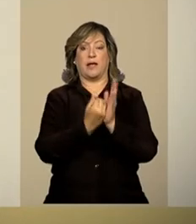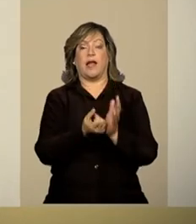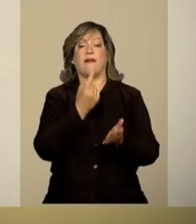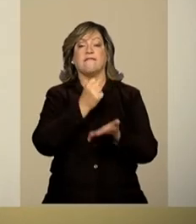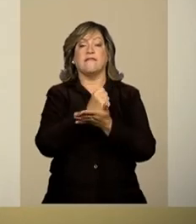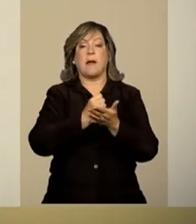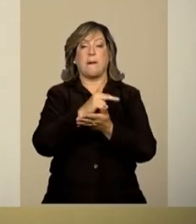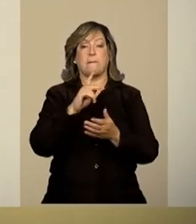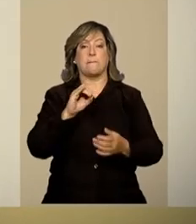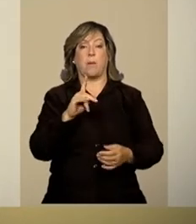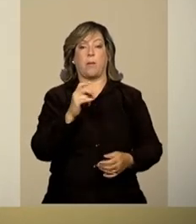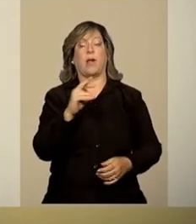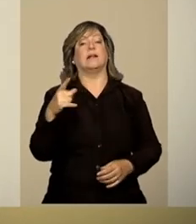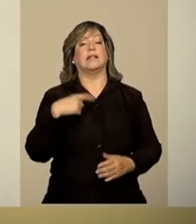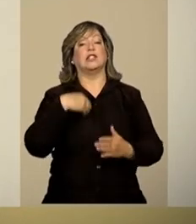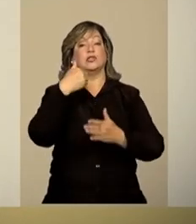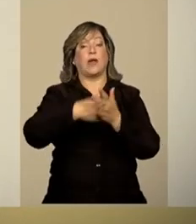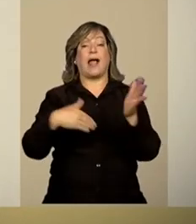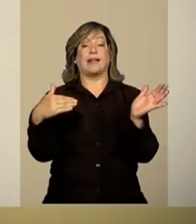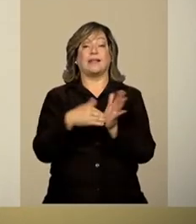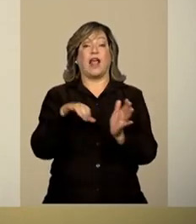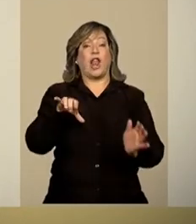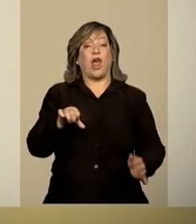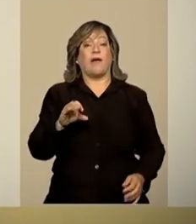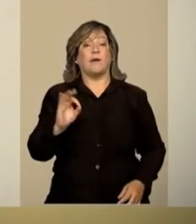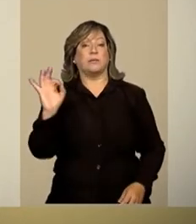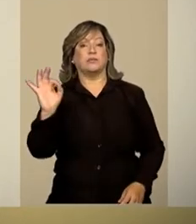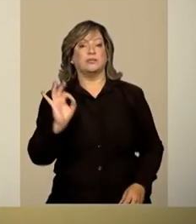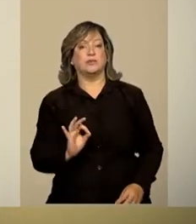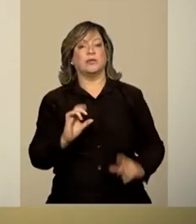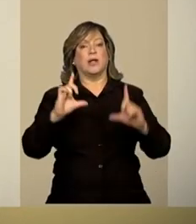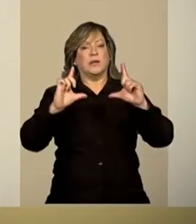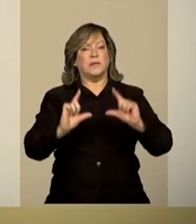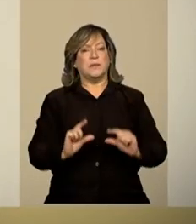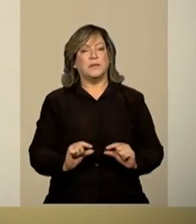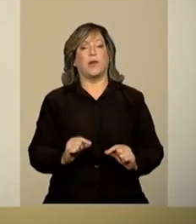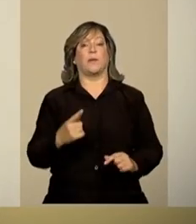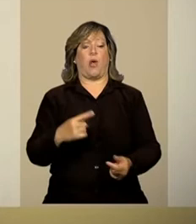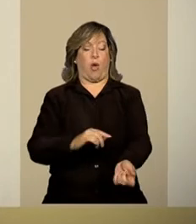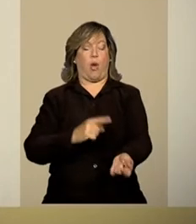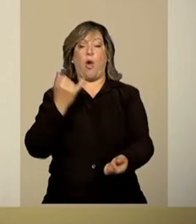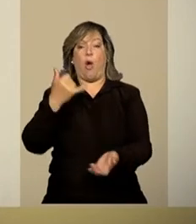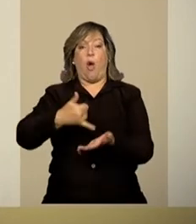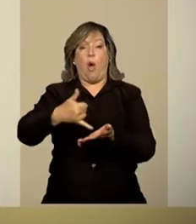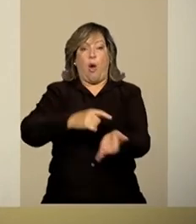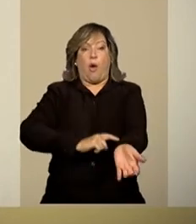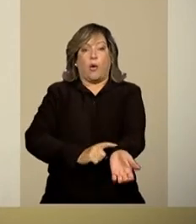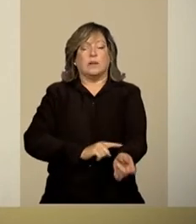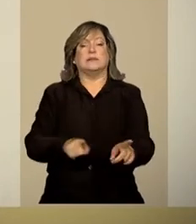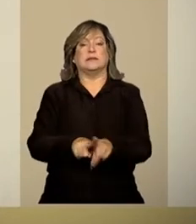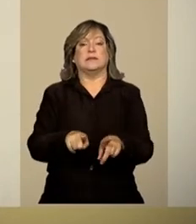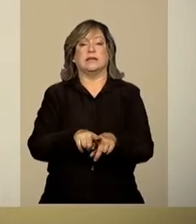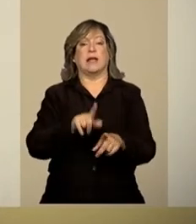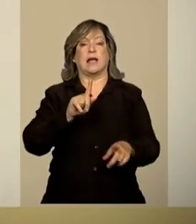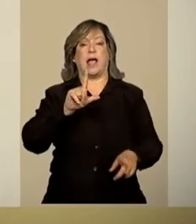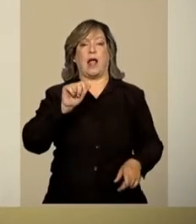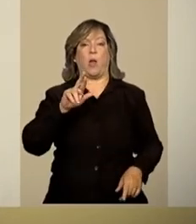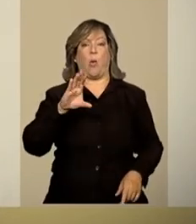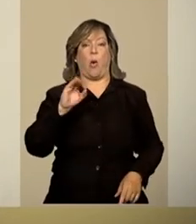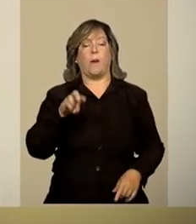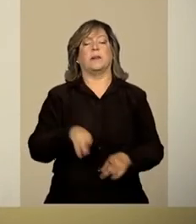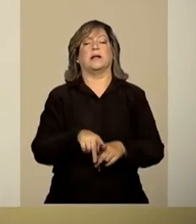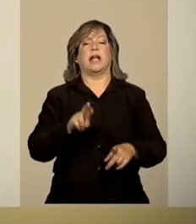temos remédios com desconto de até noventa porcento para o controle do colesterol para o glaucoma a rinite alérgica